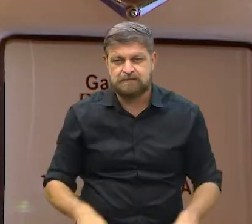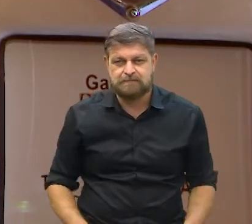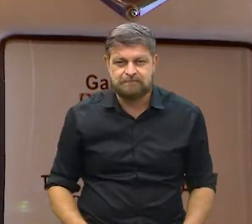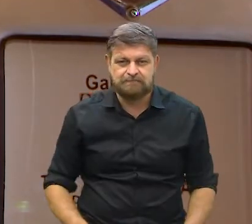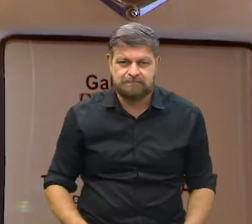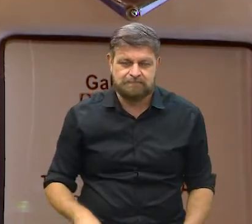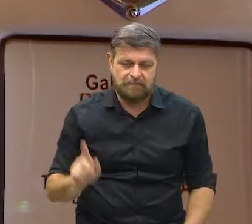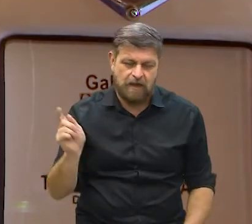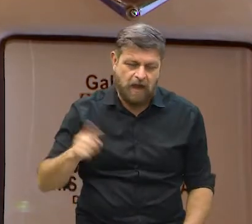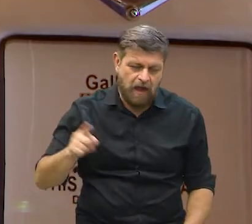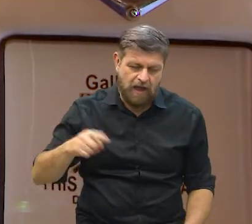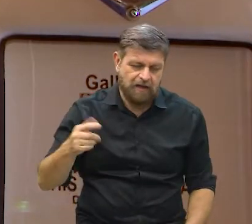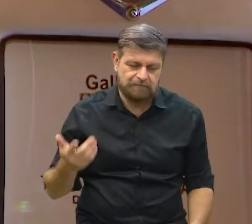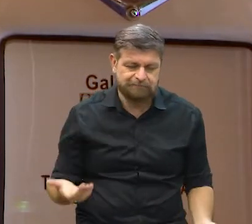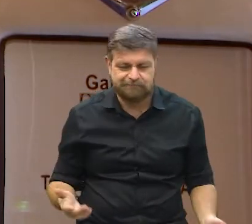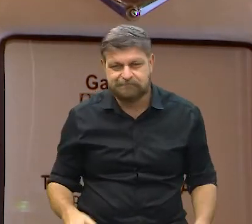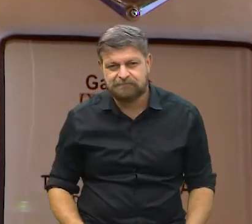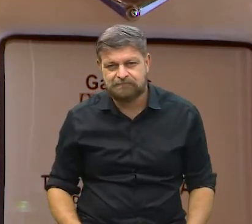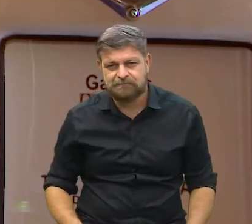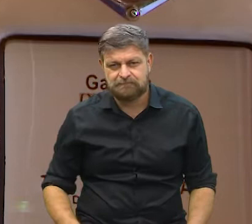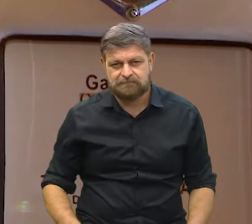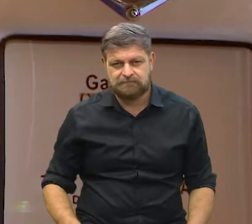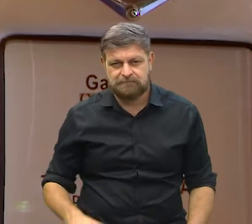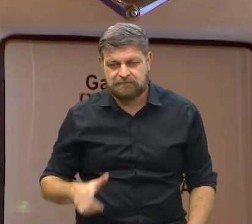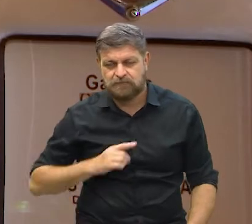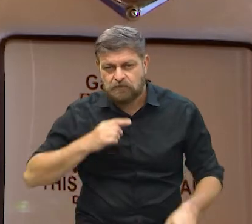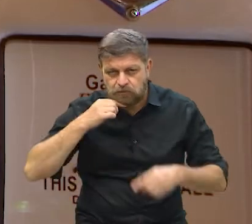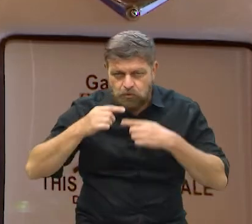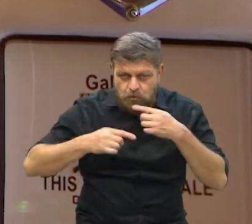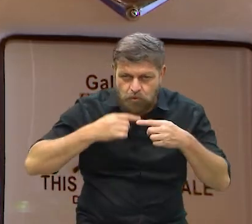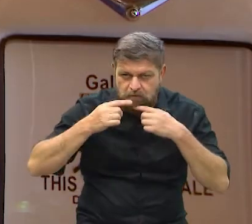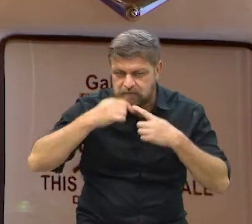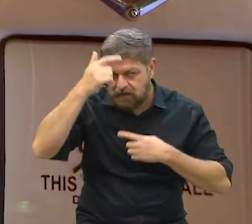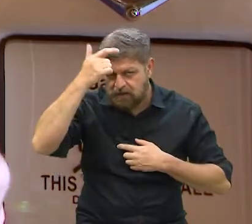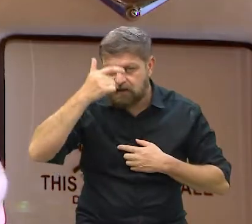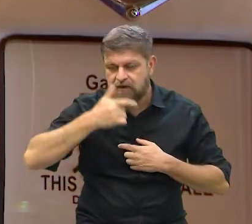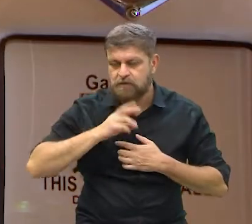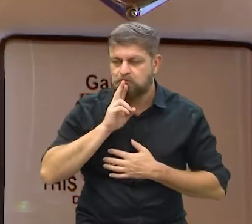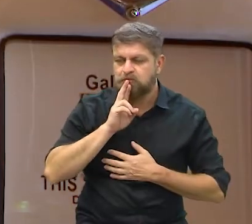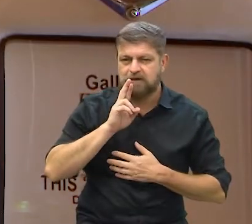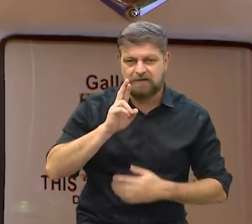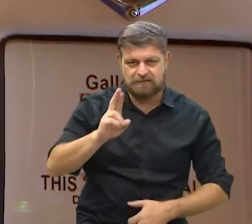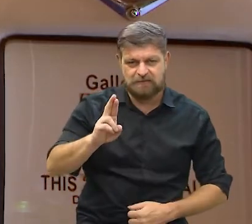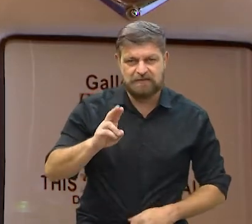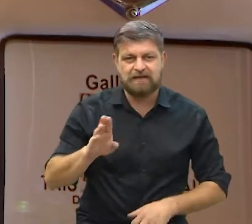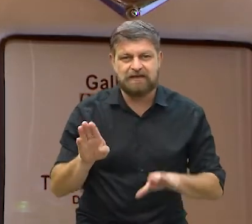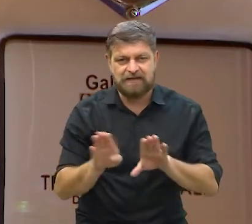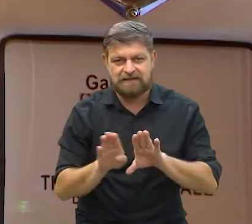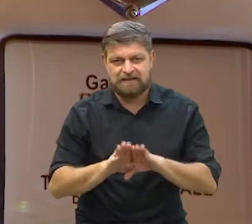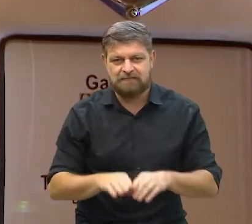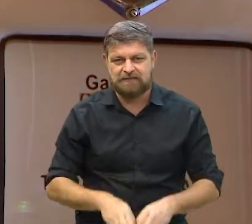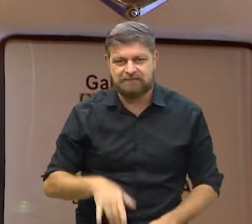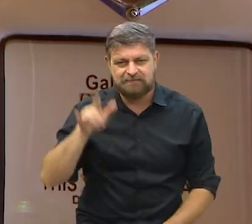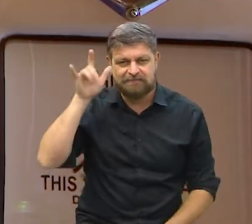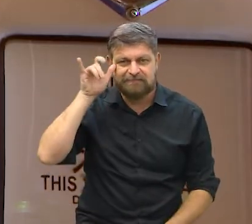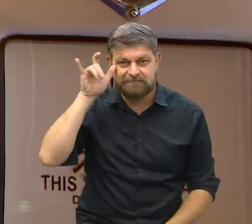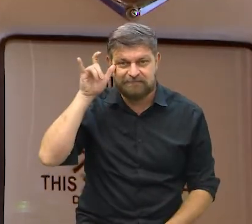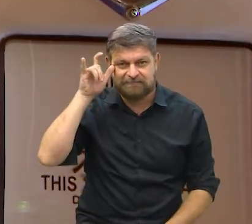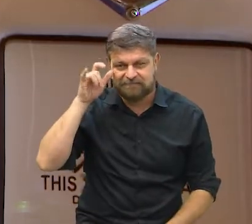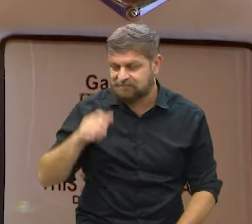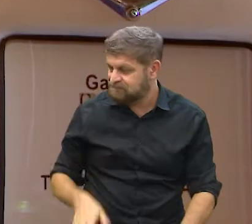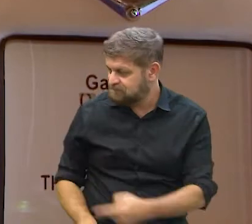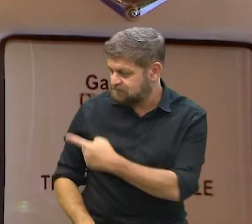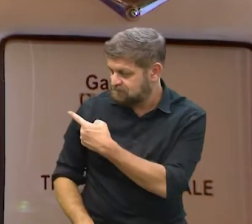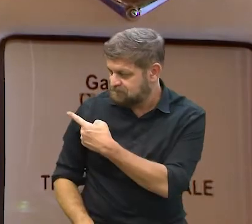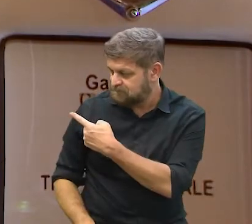é isso, gente. É, nos chame lá, tire dúvidas. Eu estou aberto também no Na Lenha Steakhouse, é o Instagram que